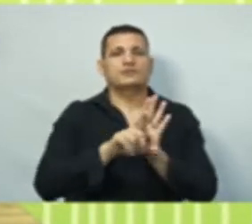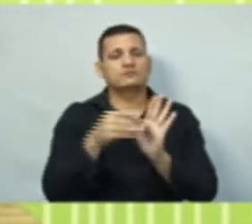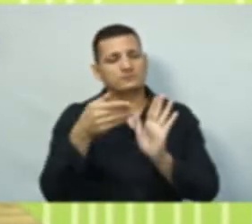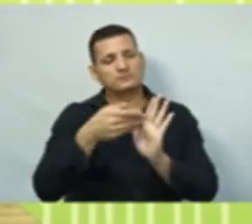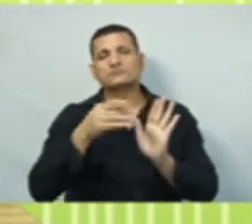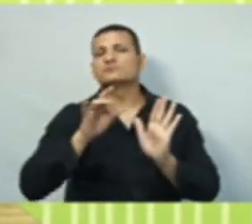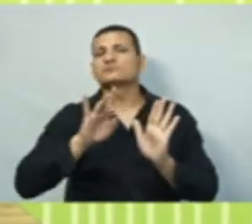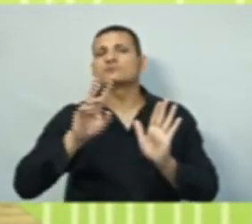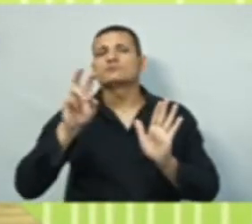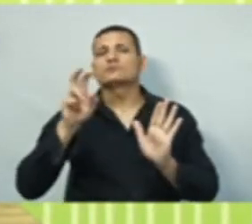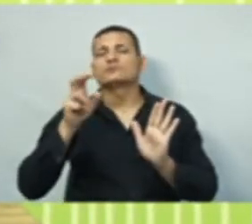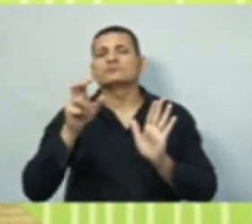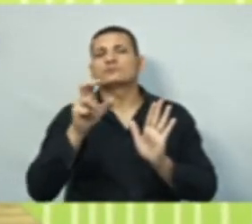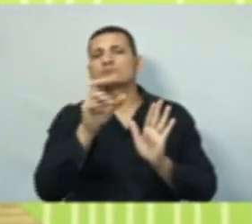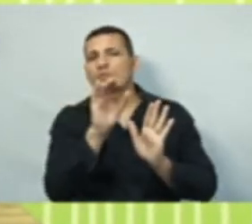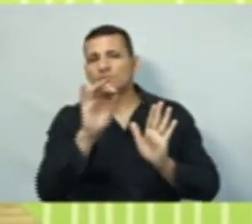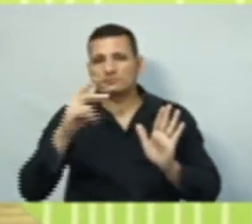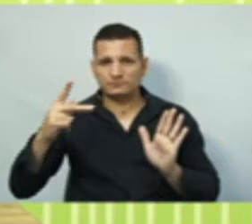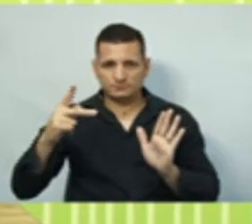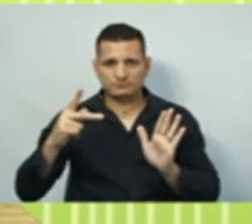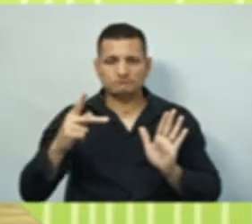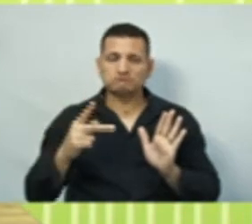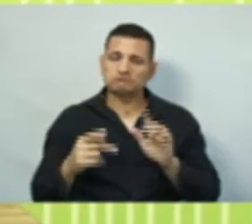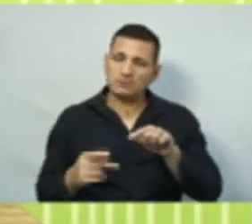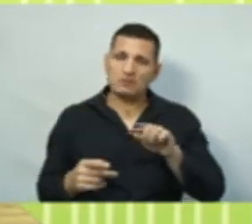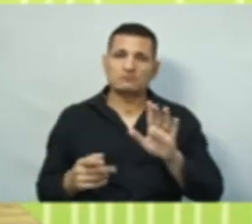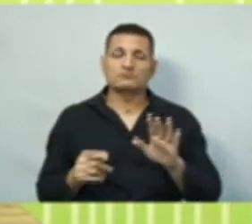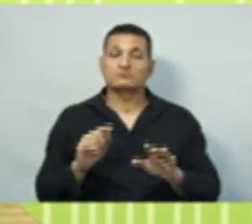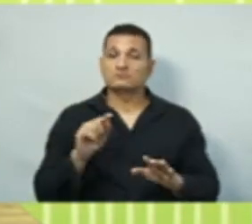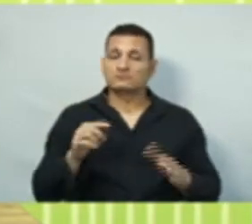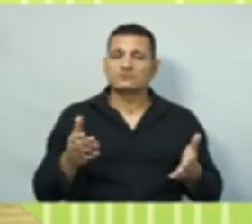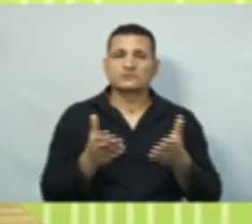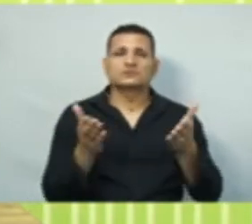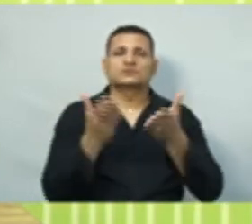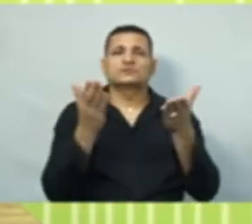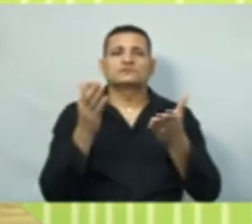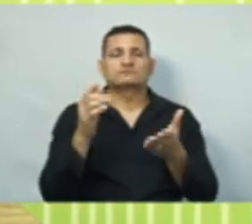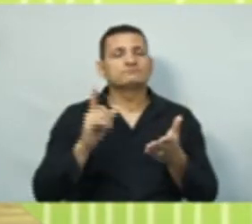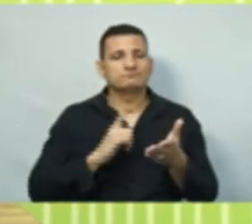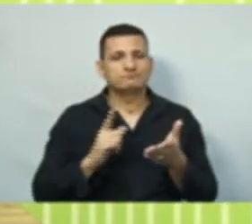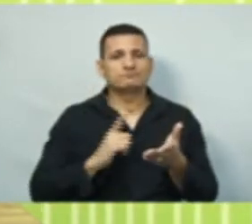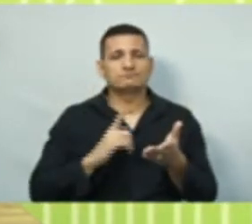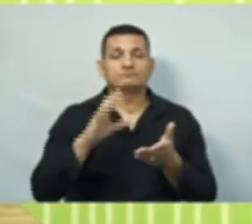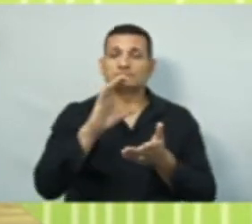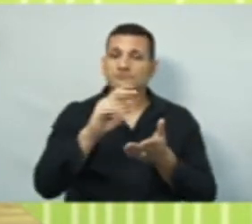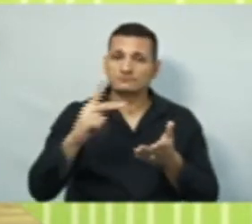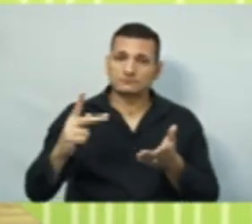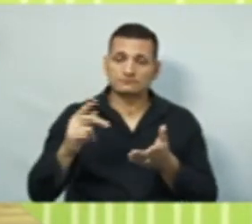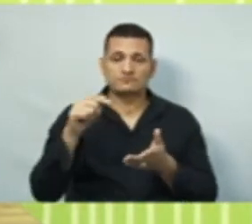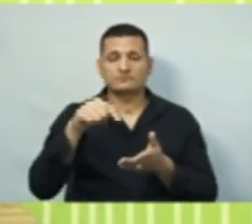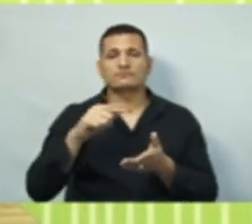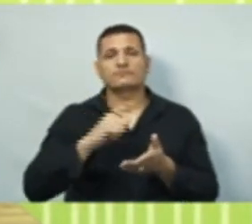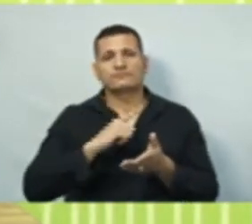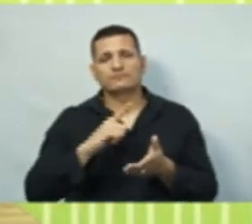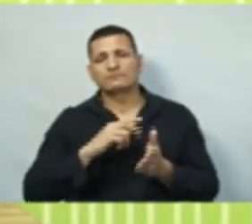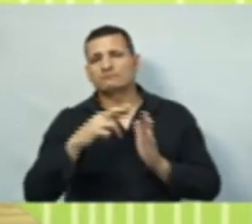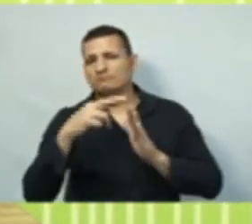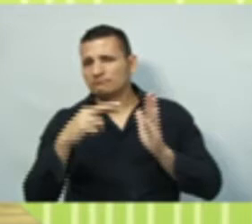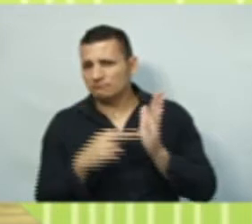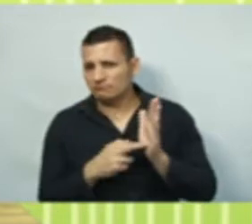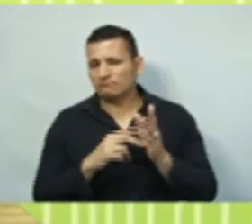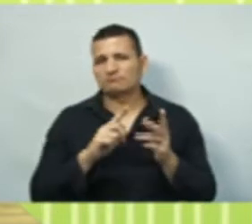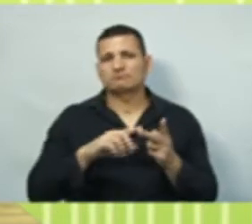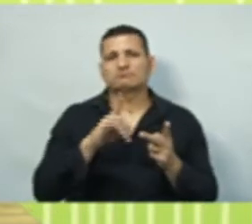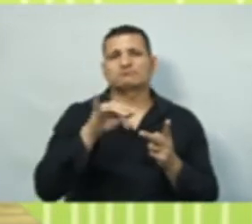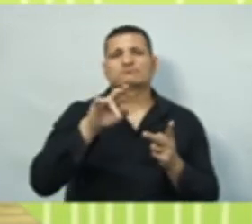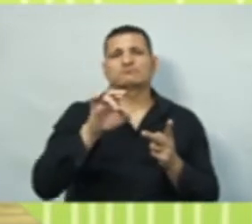cooperativismo. Isso aí mesmo, incentivo e estímulo ao cooperativismo. Ele traz normas, traz